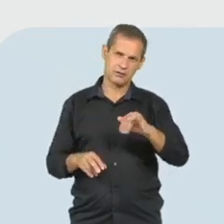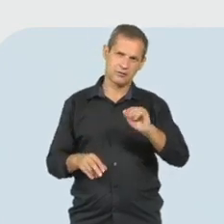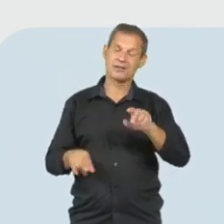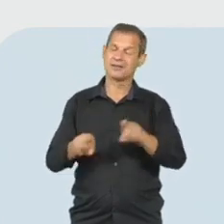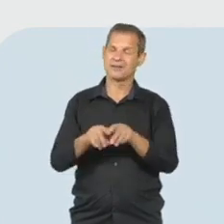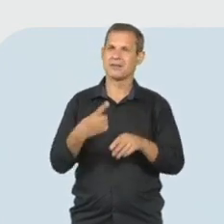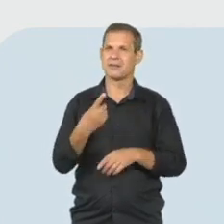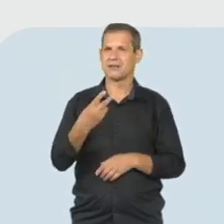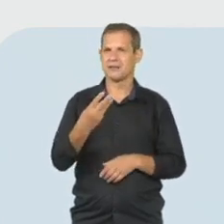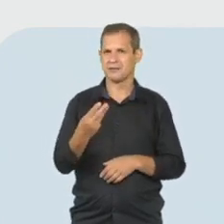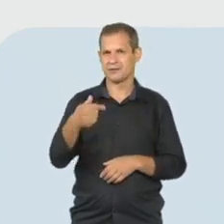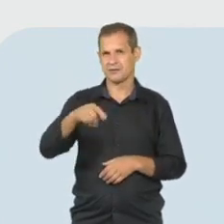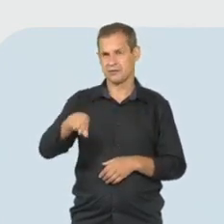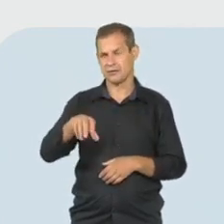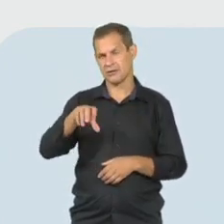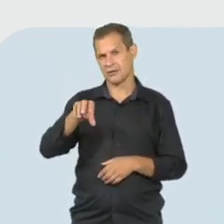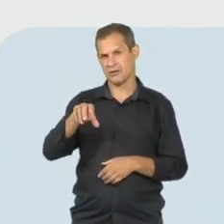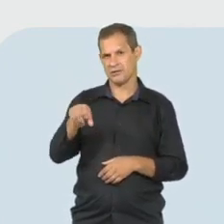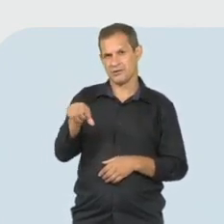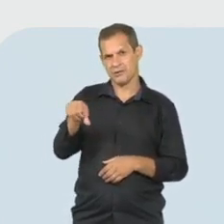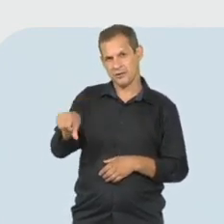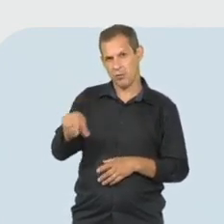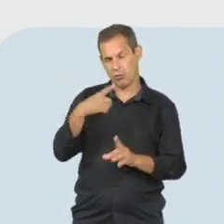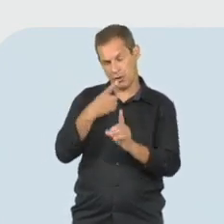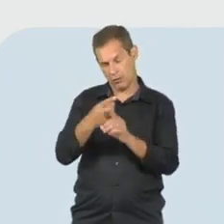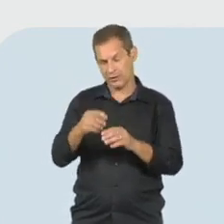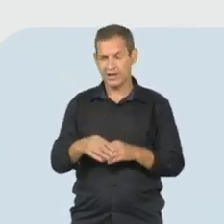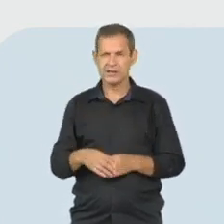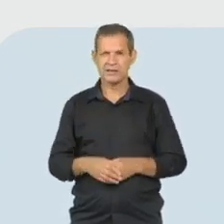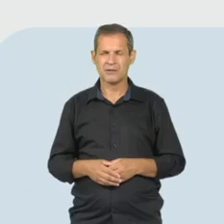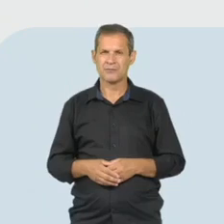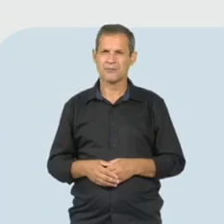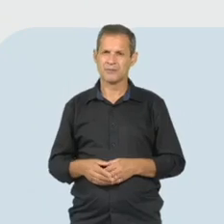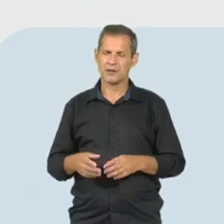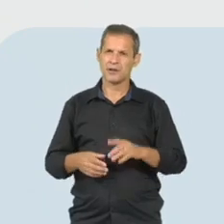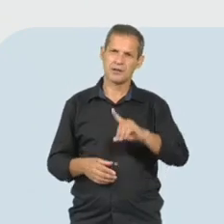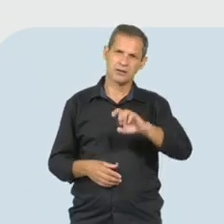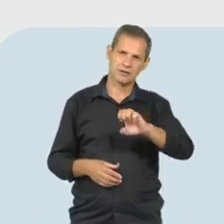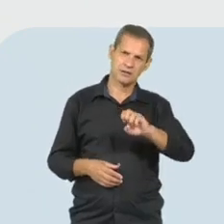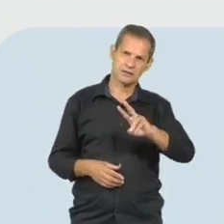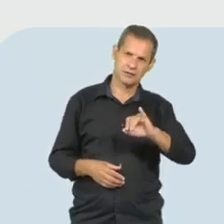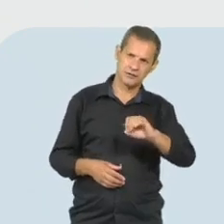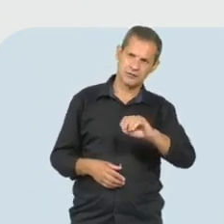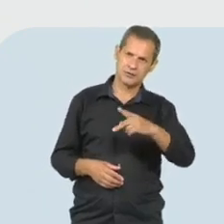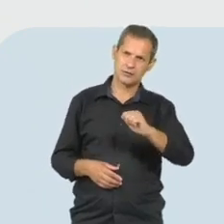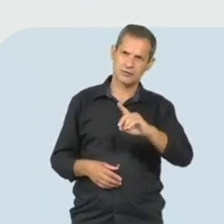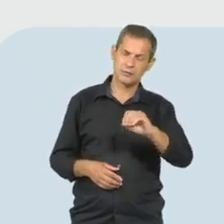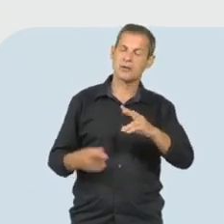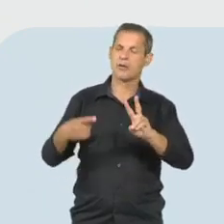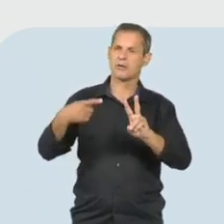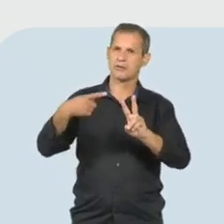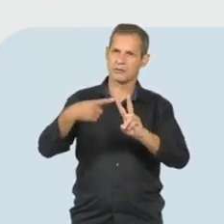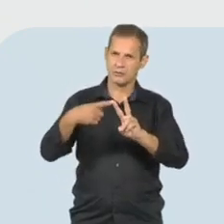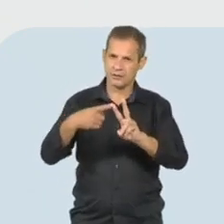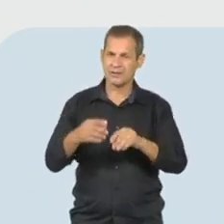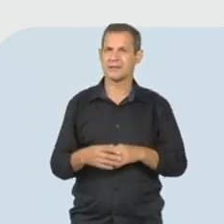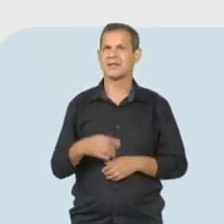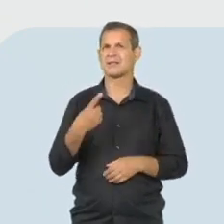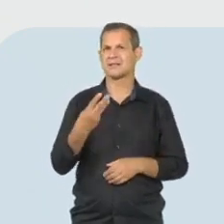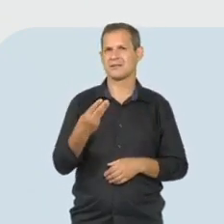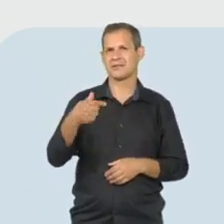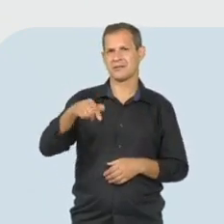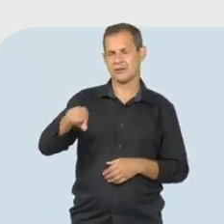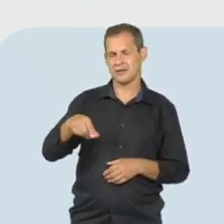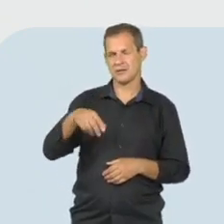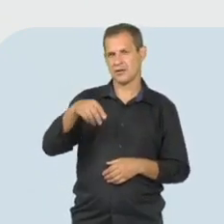137,09, e para lembrar, para encontrar o desvio padrão, eu faço raiz quadrada da variância. Raiz quadrada de 137,9, desvio